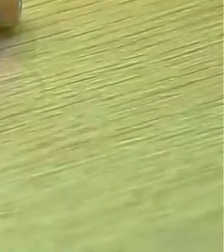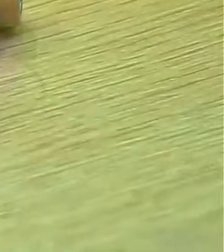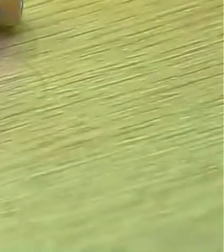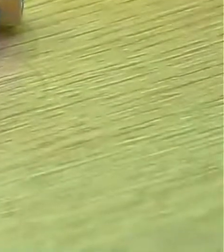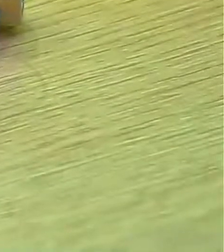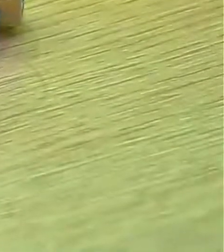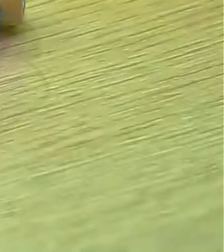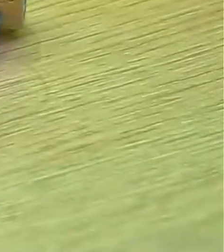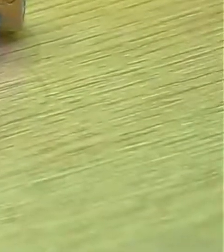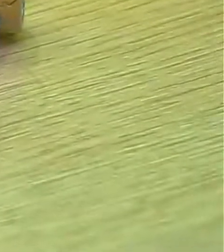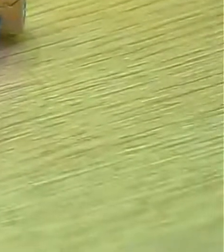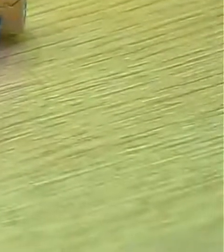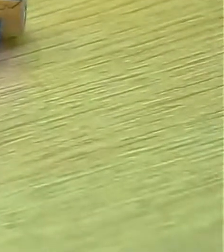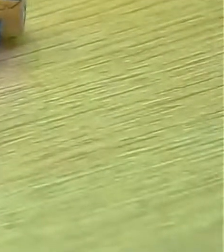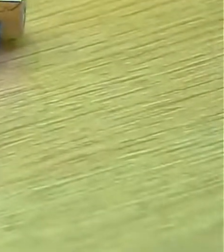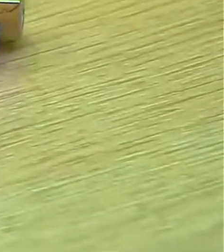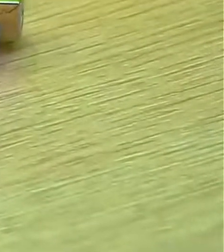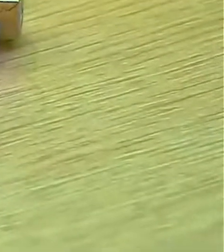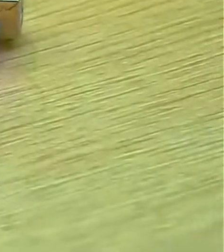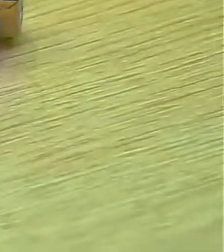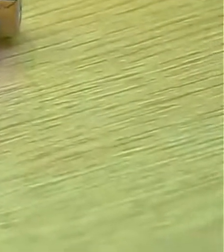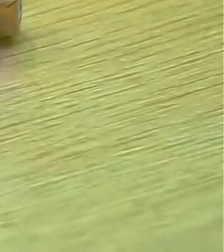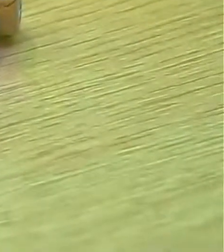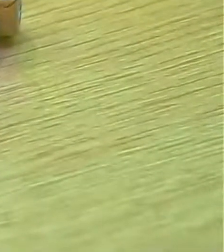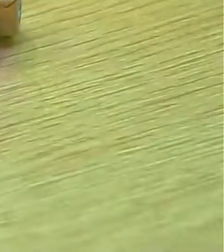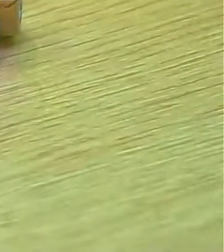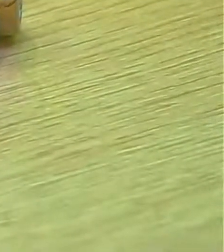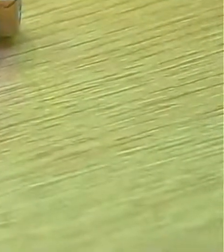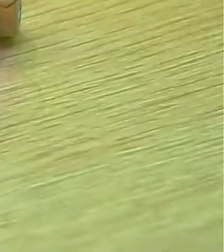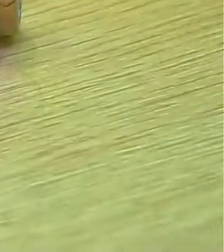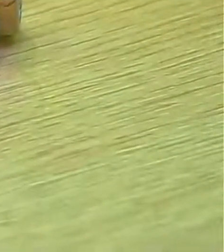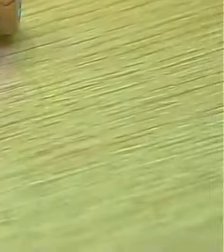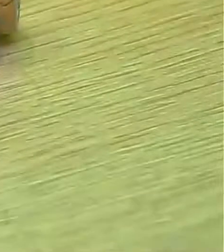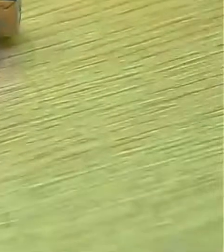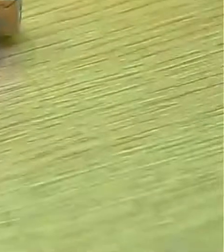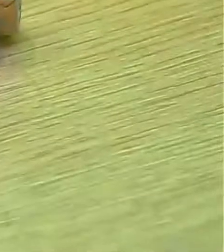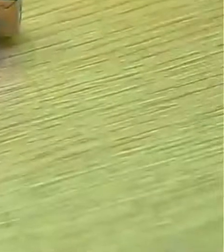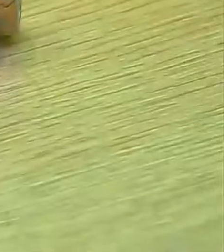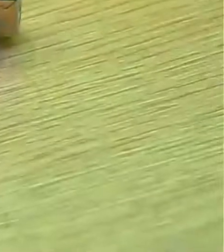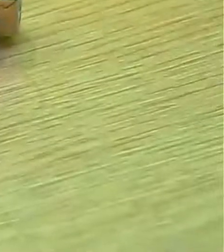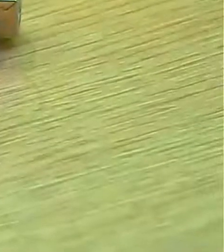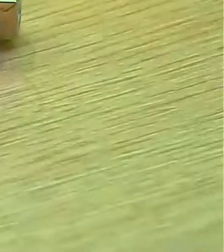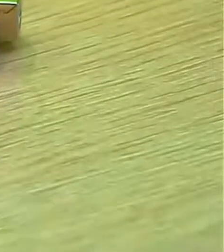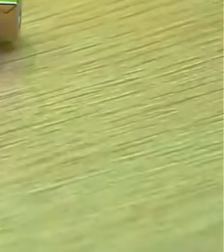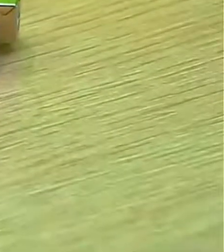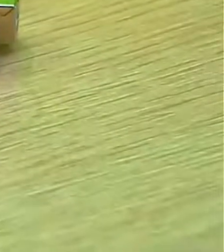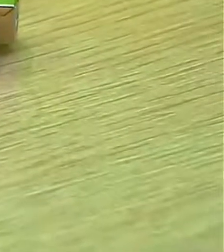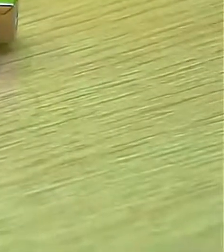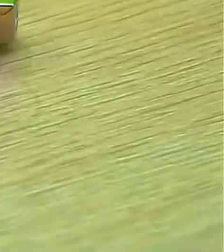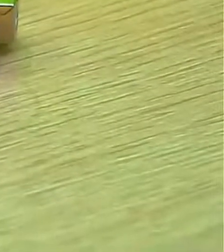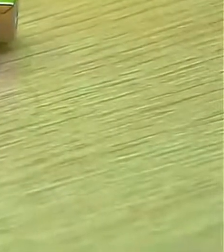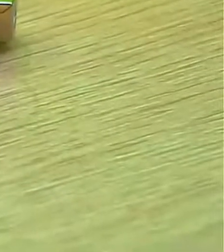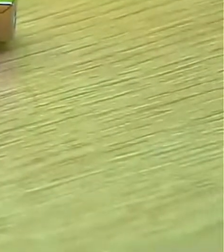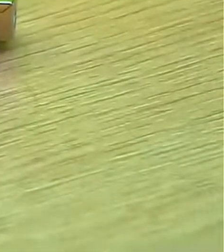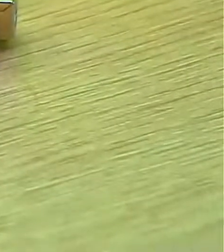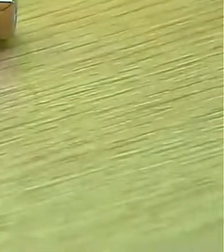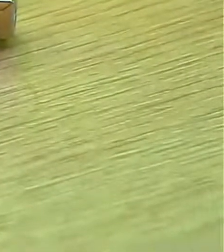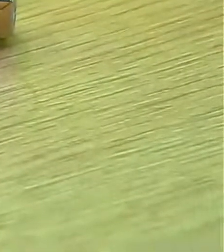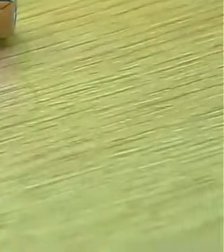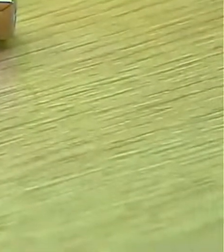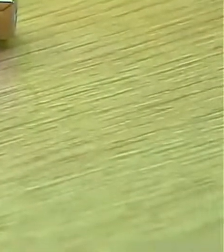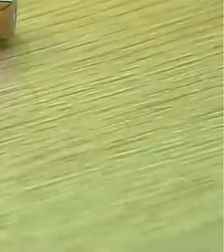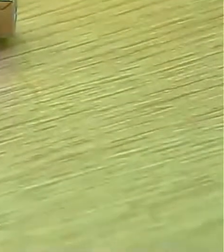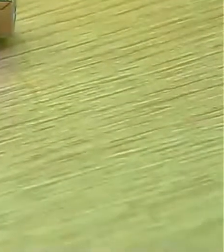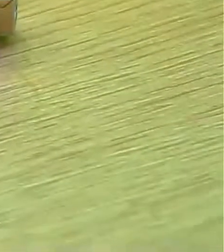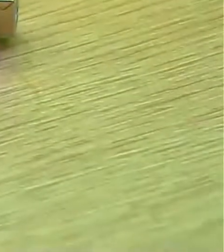do ímã. No nosso projeto, vocês podem ver aqui, olha só, eu tenho dois LEDs né, 2 resistores para controlar aqui a passagem da